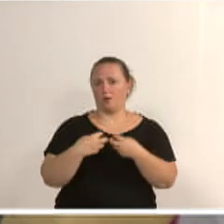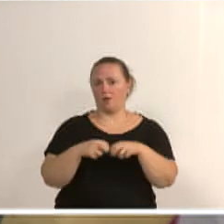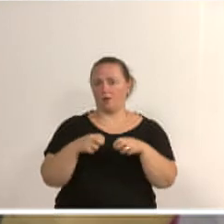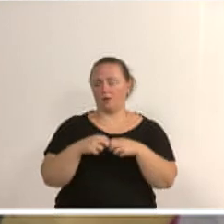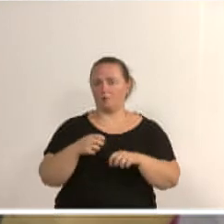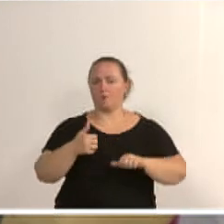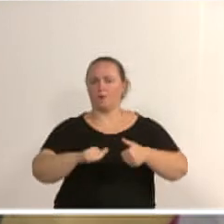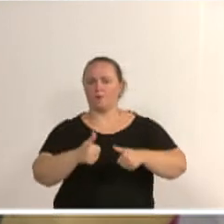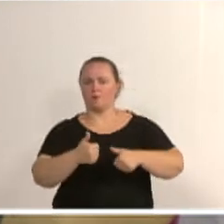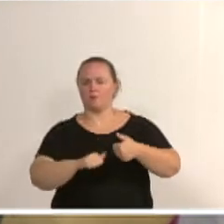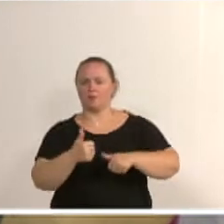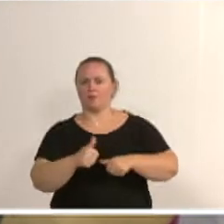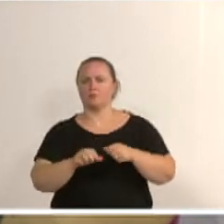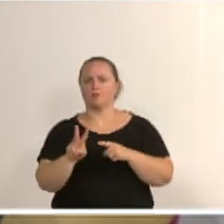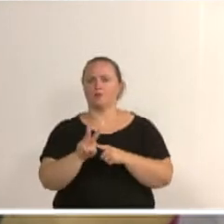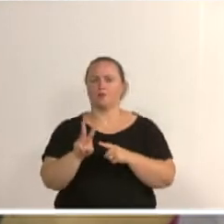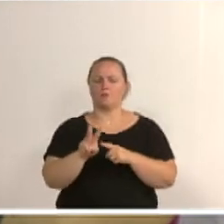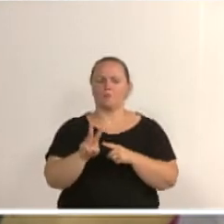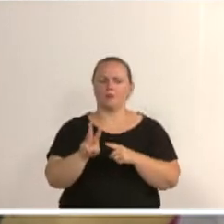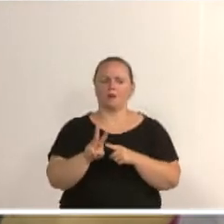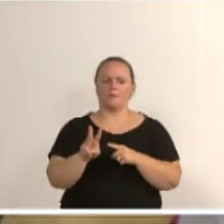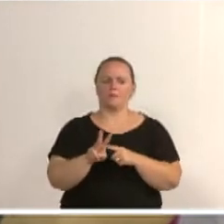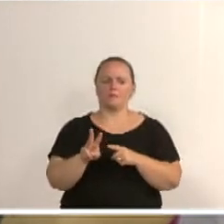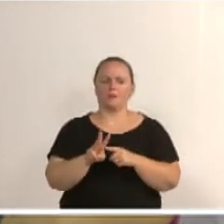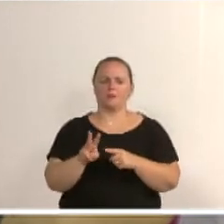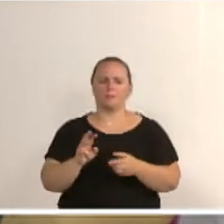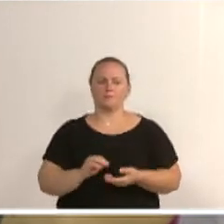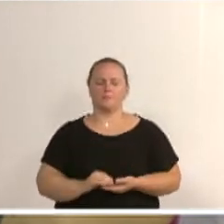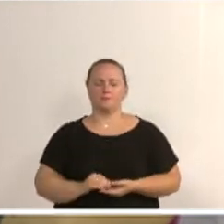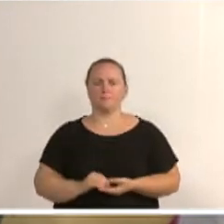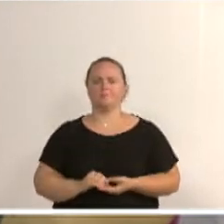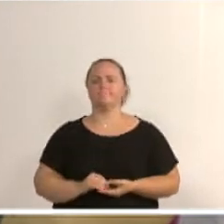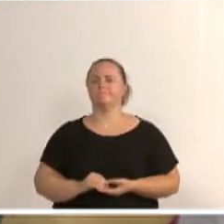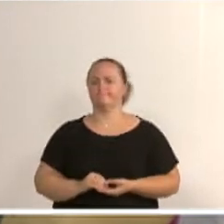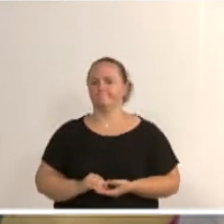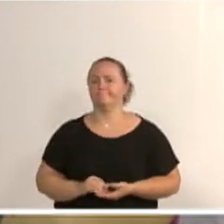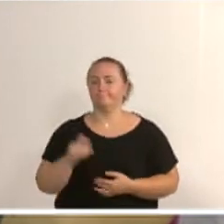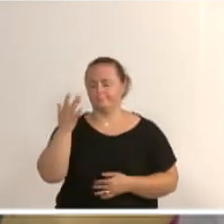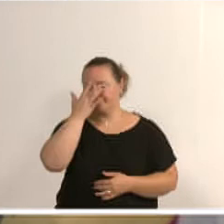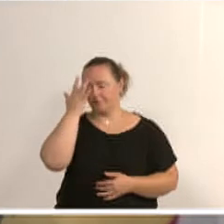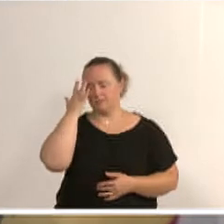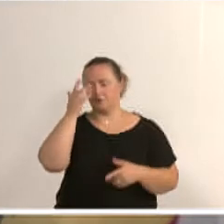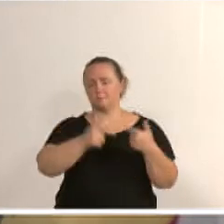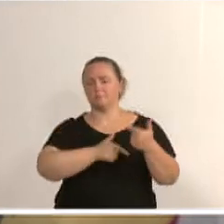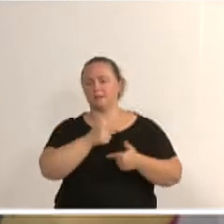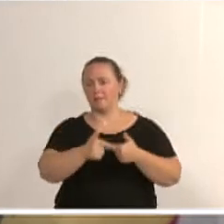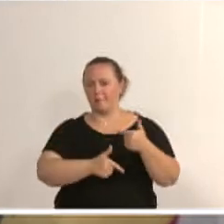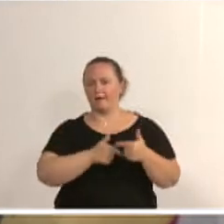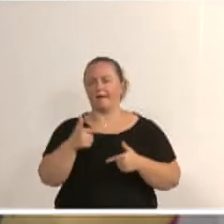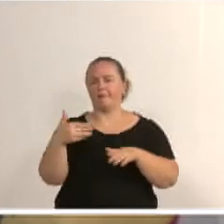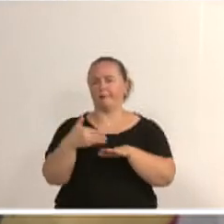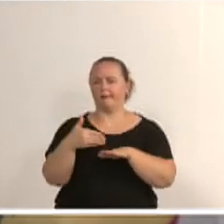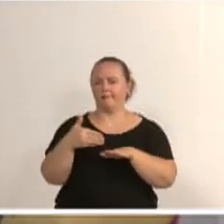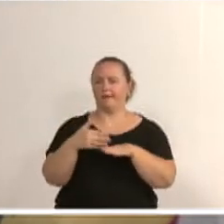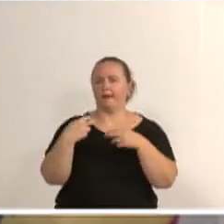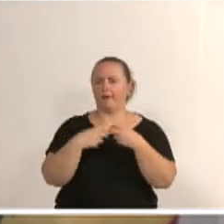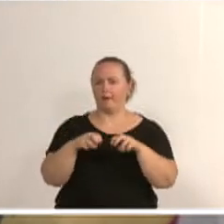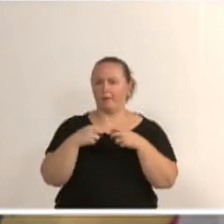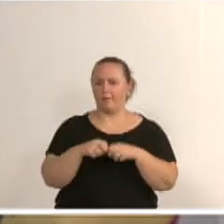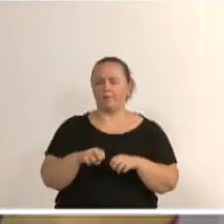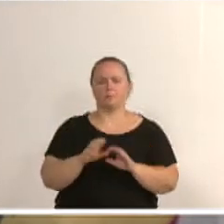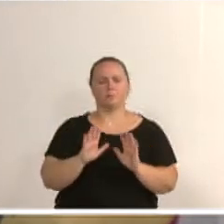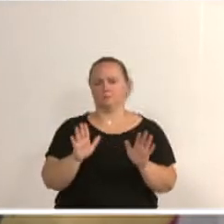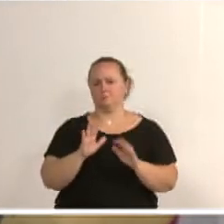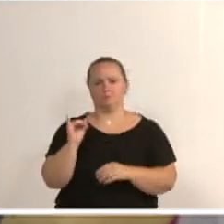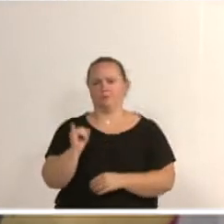do Wi-Fi, que era de menos, não funciona. Trabalhadores e usuários não estão em primeiro plano. O primeiro plano é o lucro da